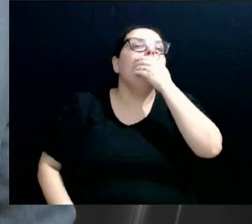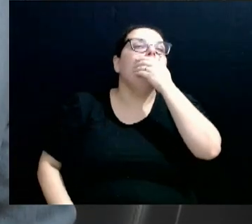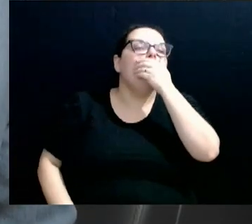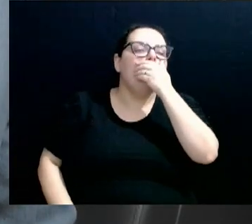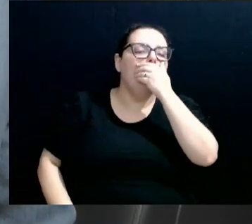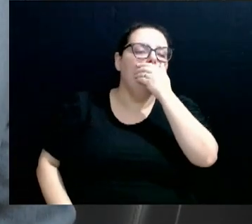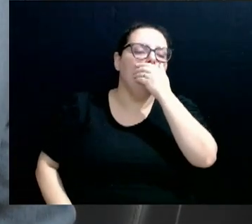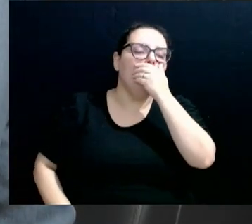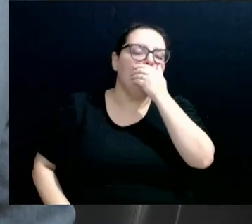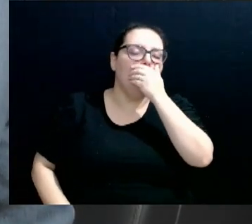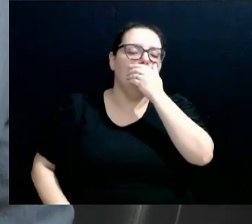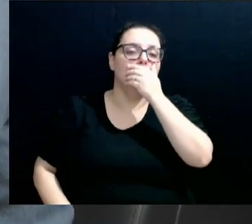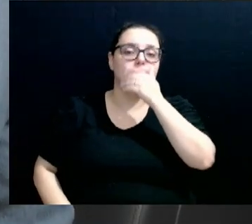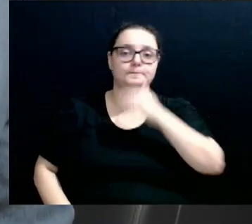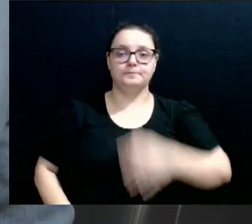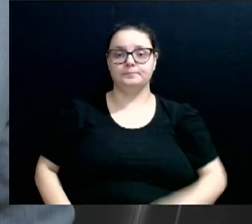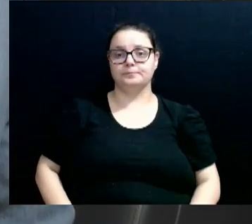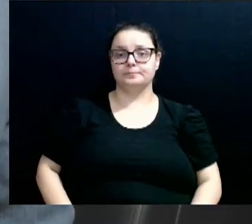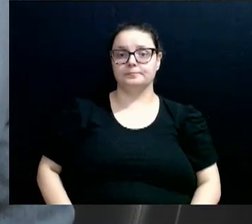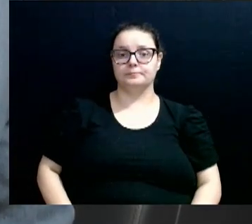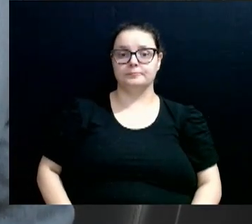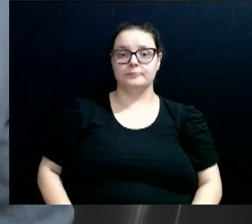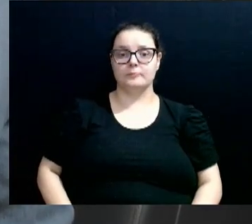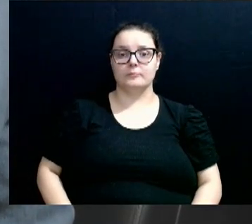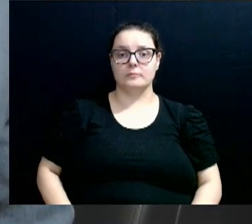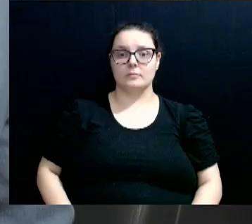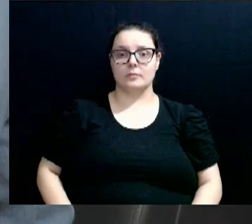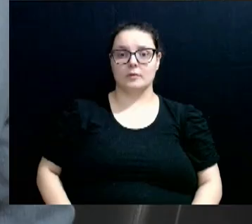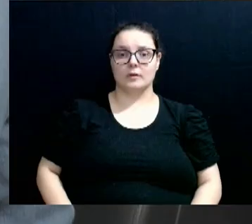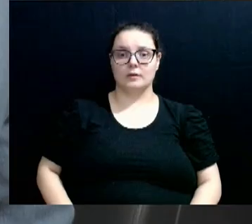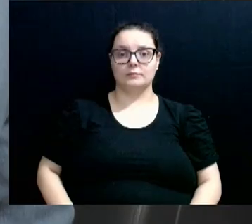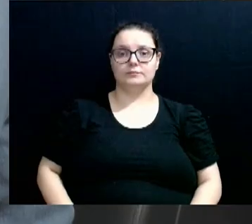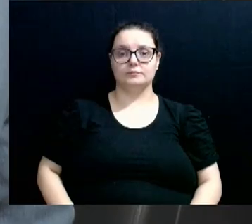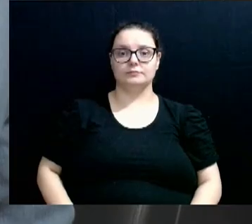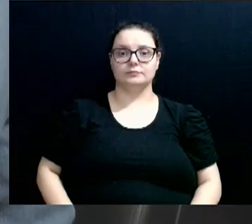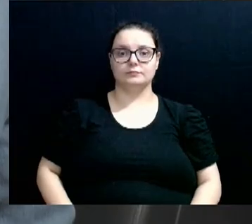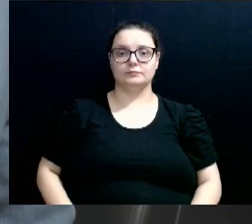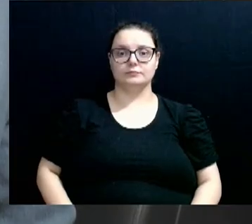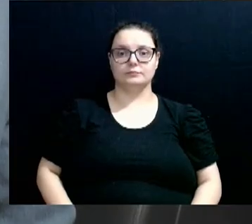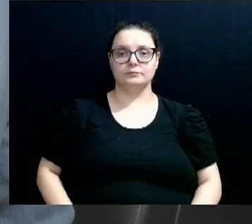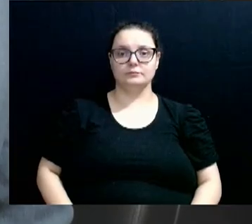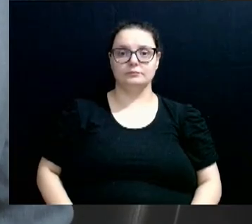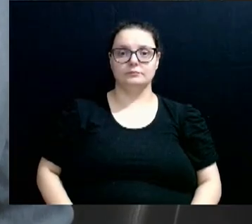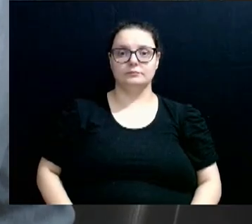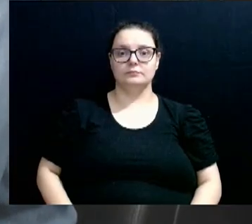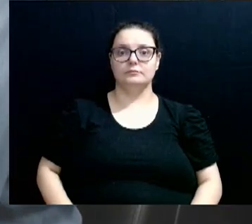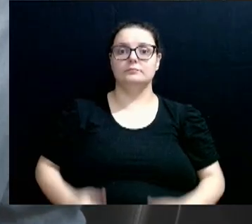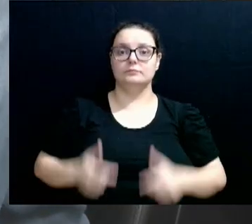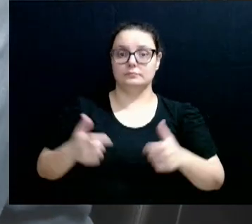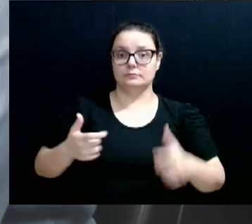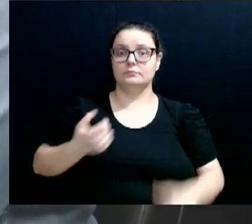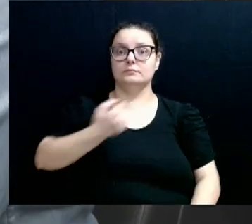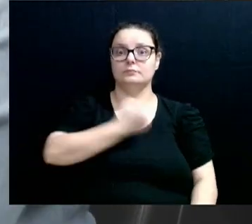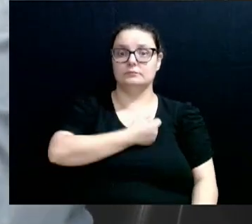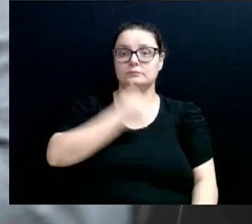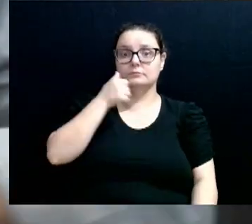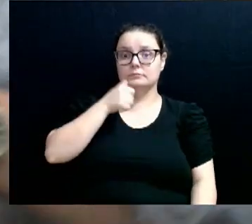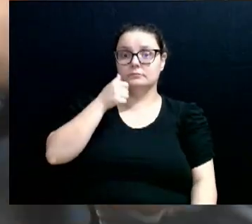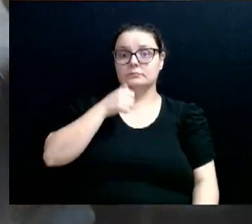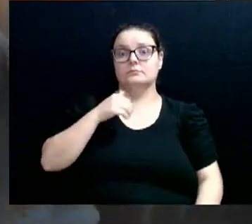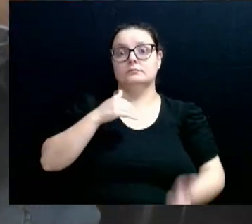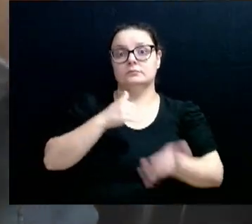embora a educação ela seja composta por um grande número de mulheres, a Secretaria de Educação, uma coisa que a gente